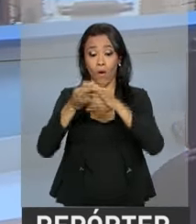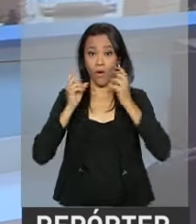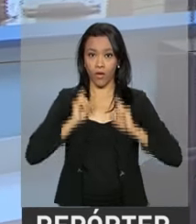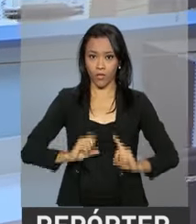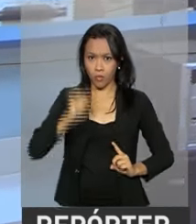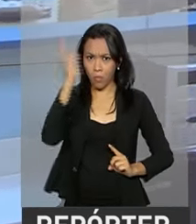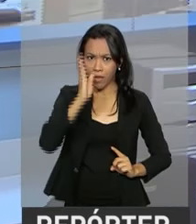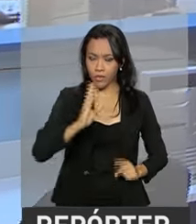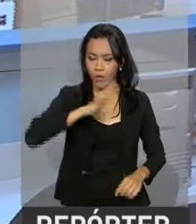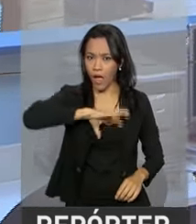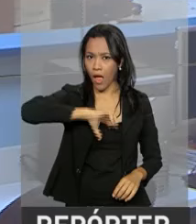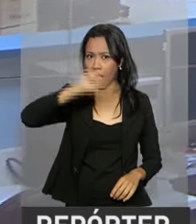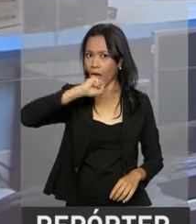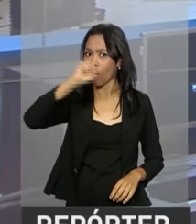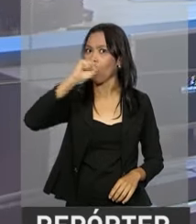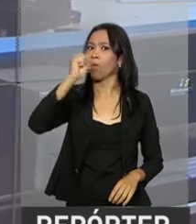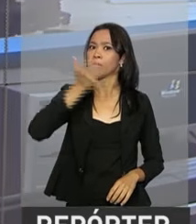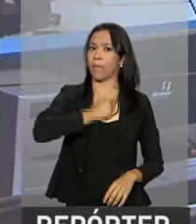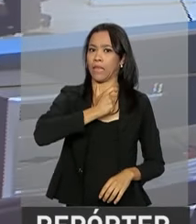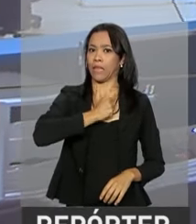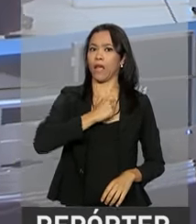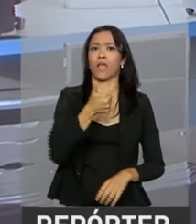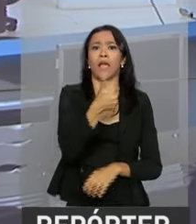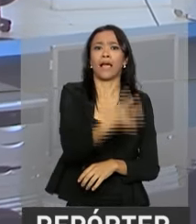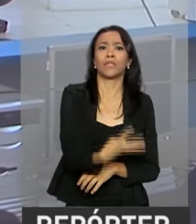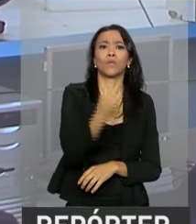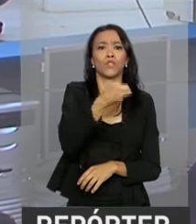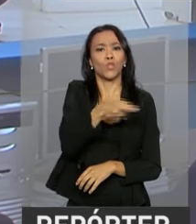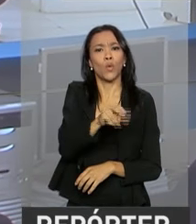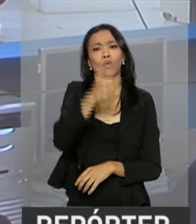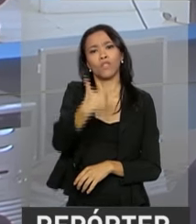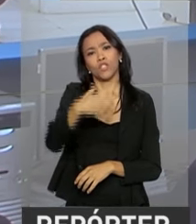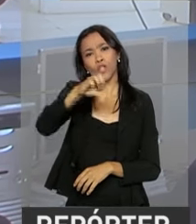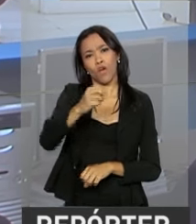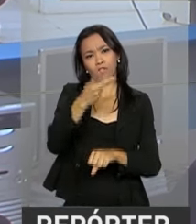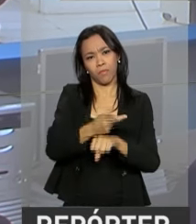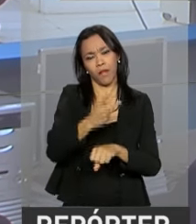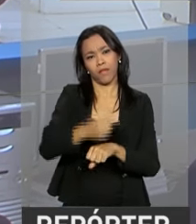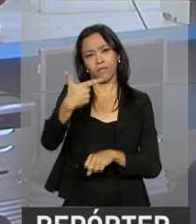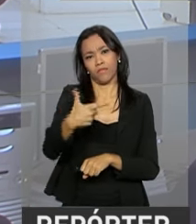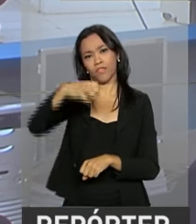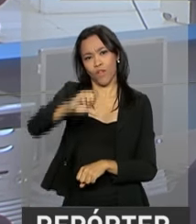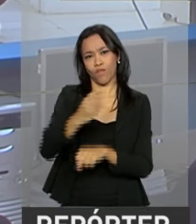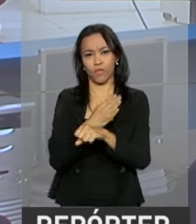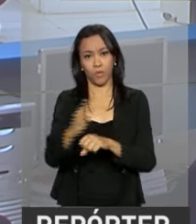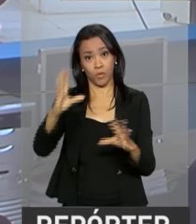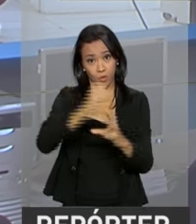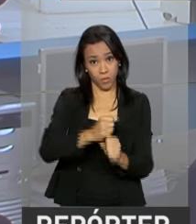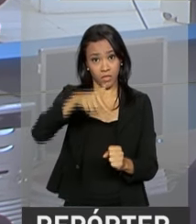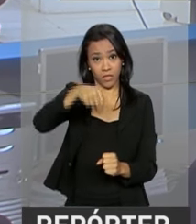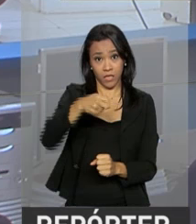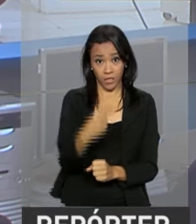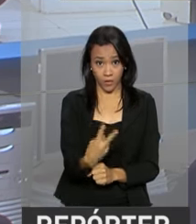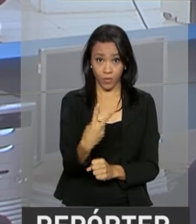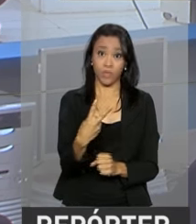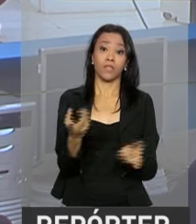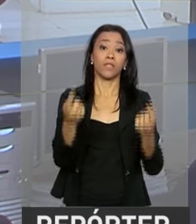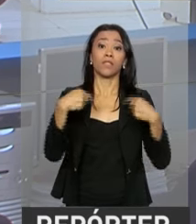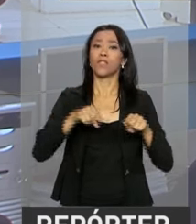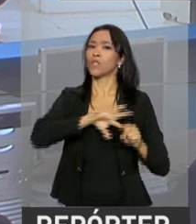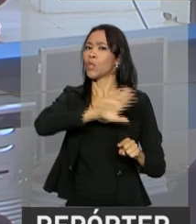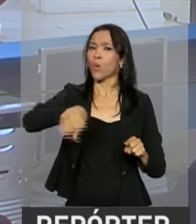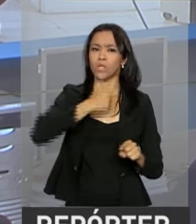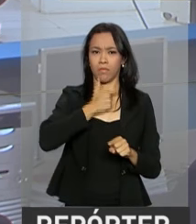o Brasil bateu recorde de medalhas foram 14 de ouro 29 de prata e 29 de bronze 72 no total todas as